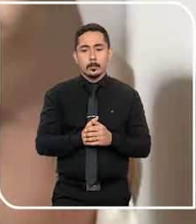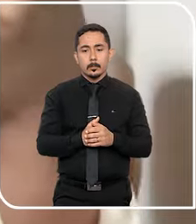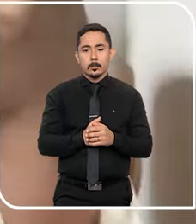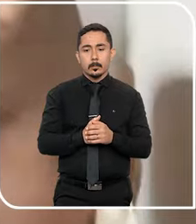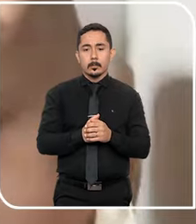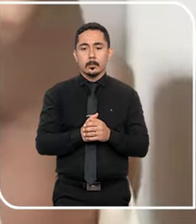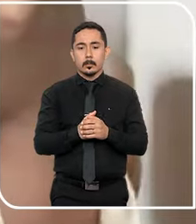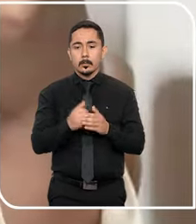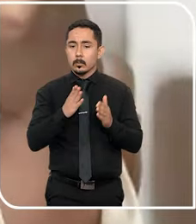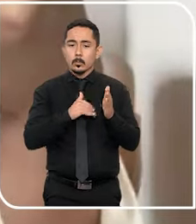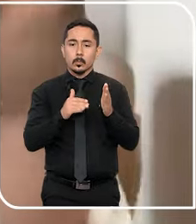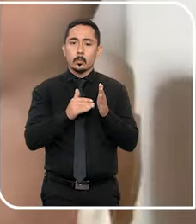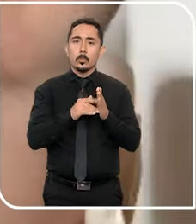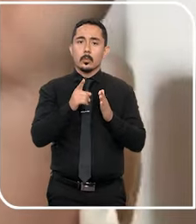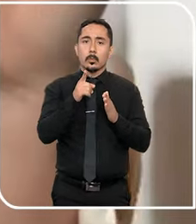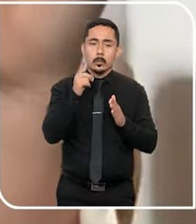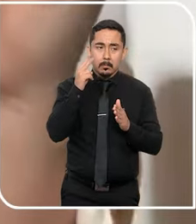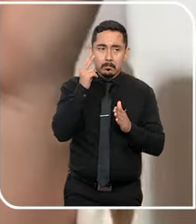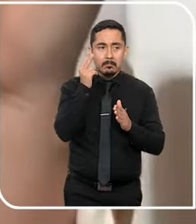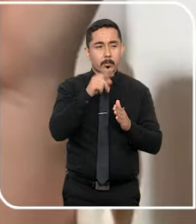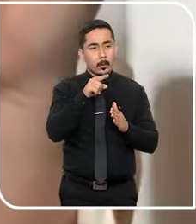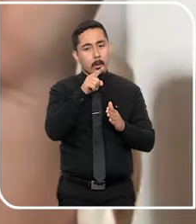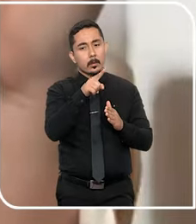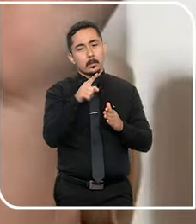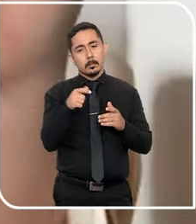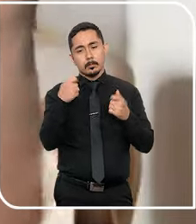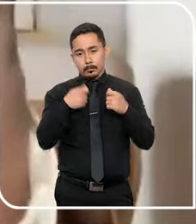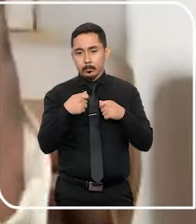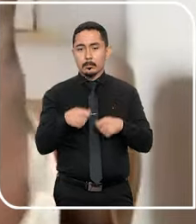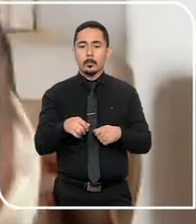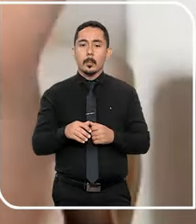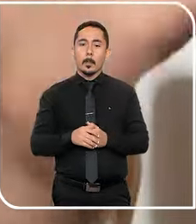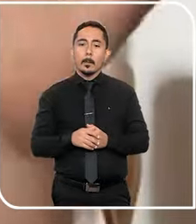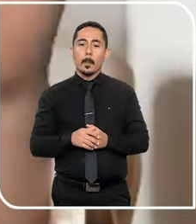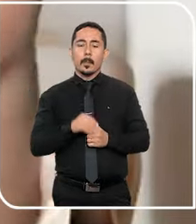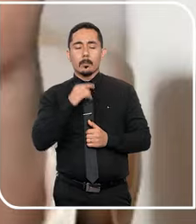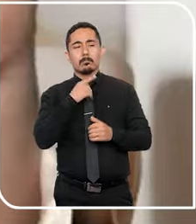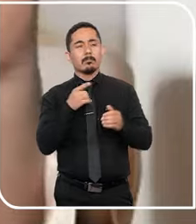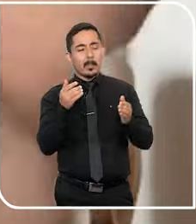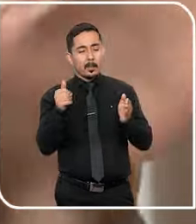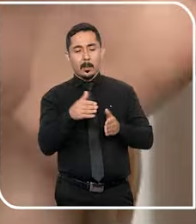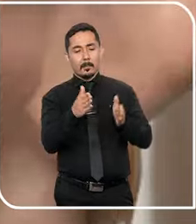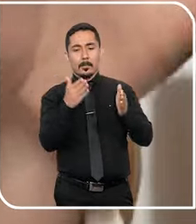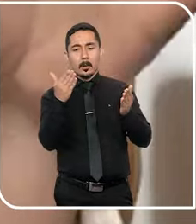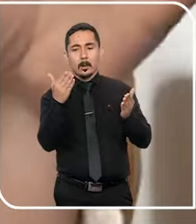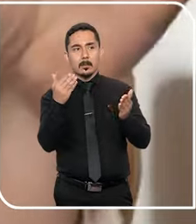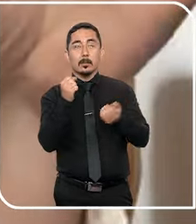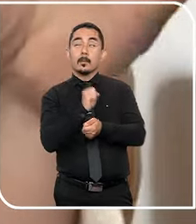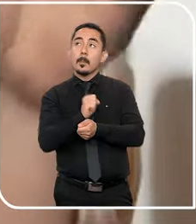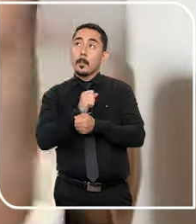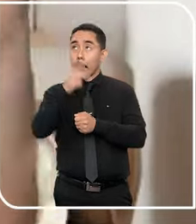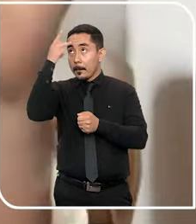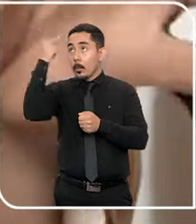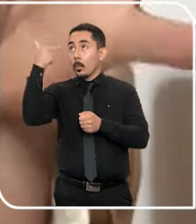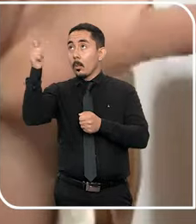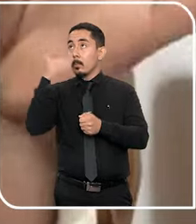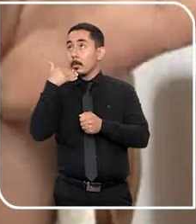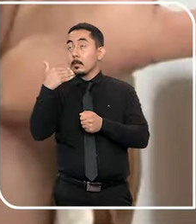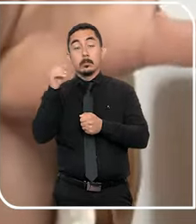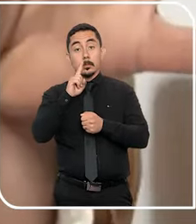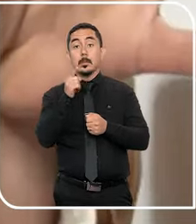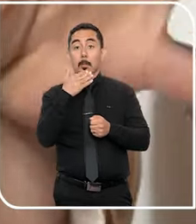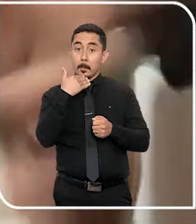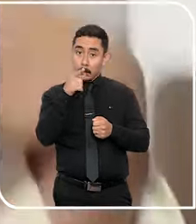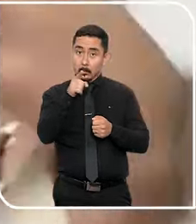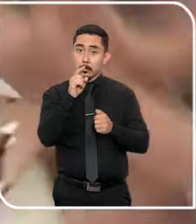um sabe faz uma reclamação tudo que você vir que você julga que não dá acessibilidade não espera uma